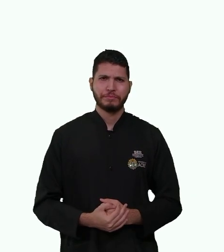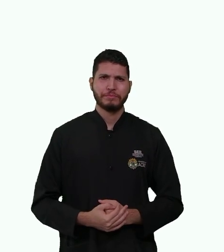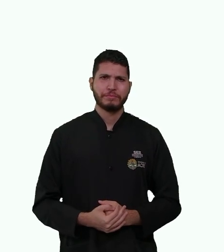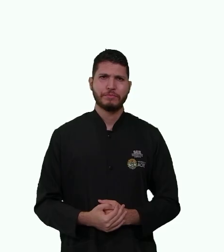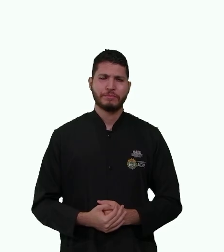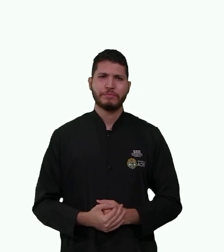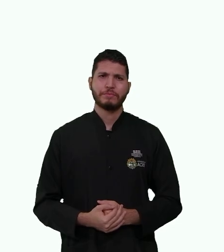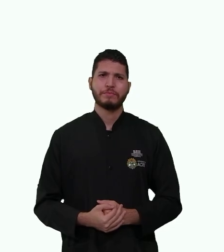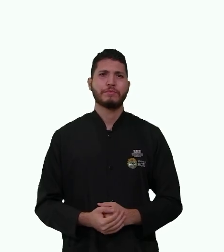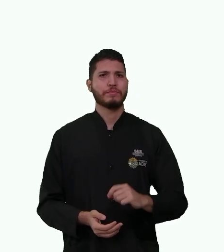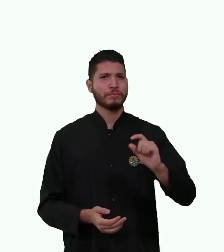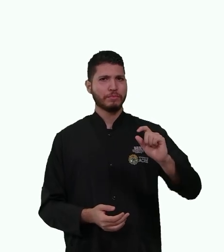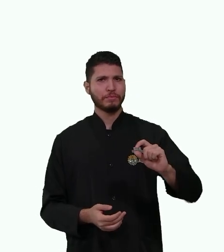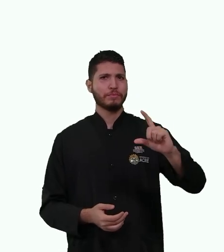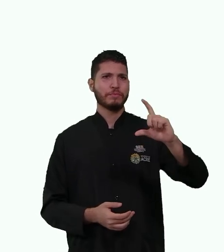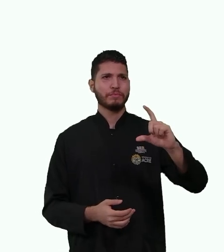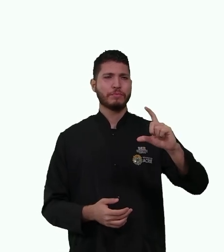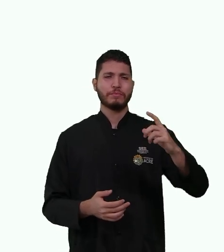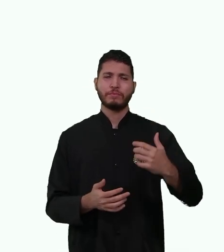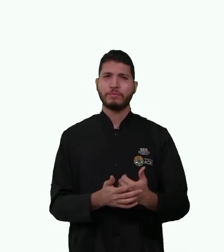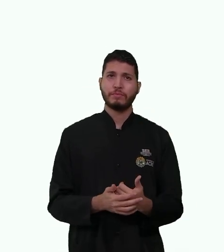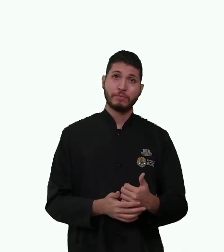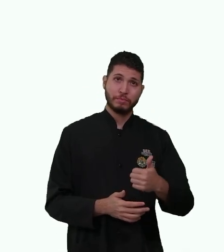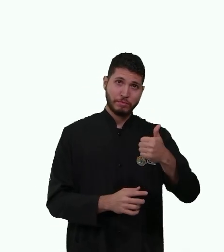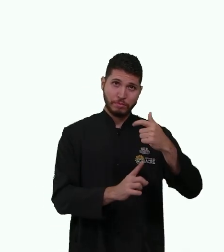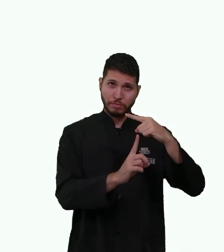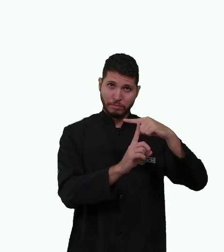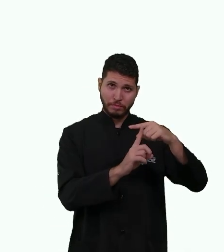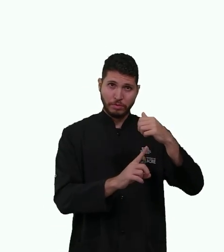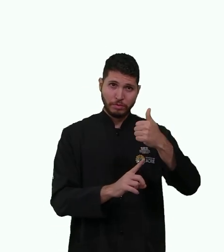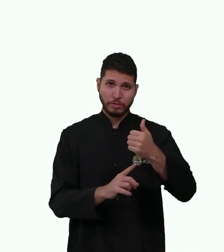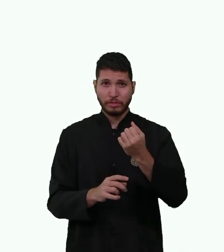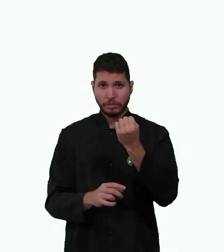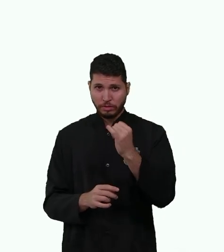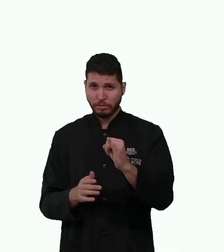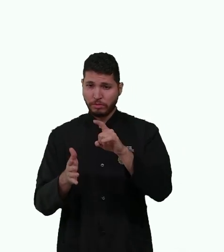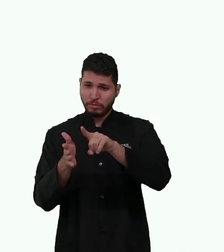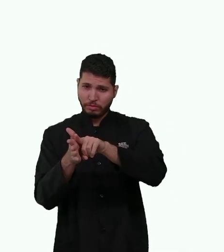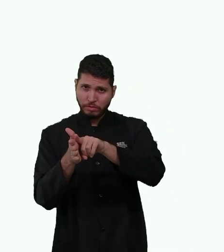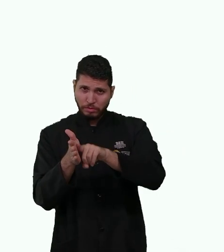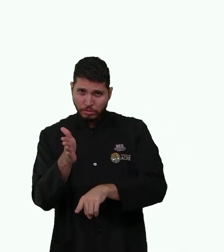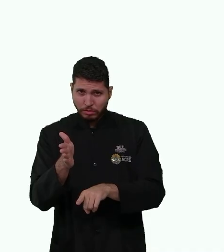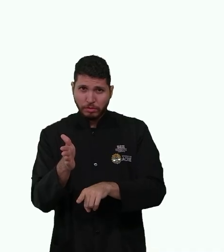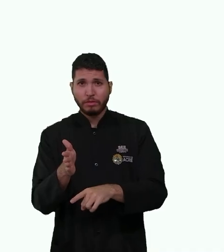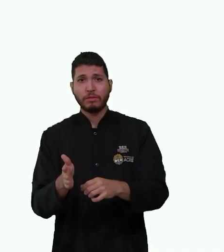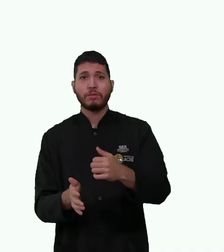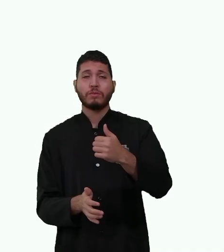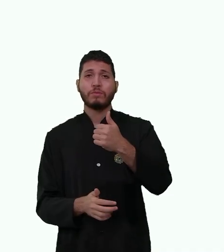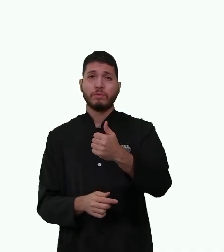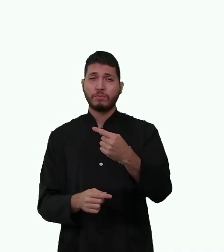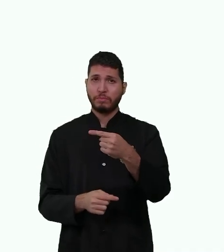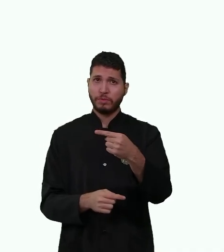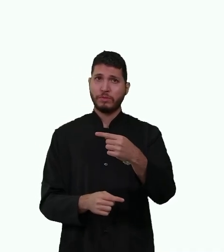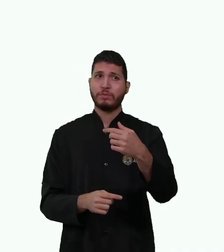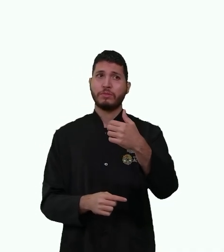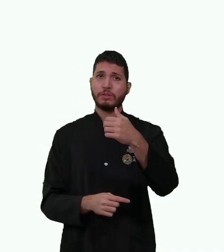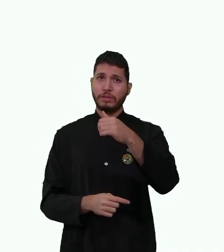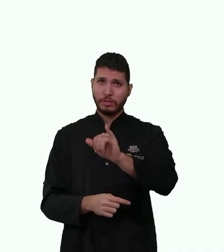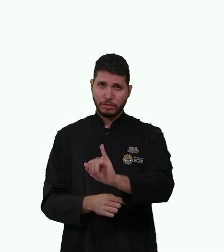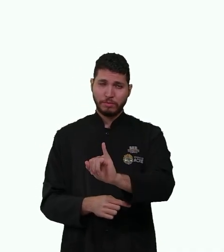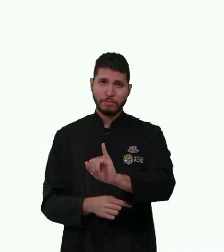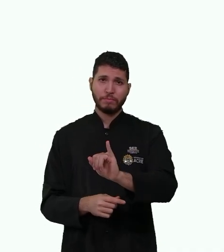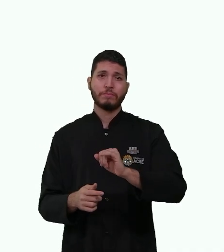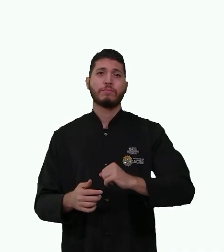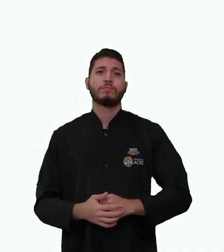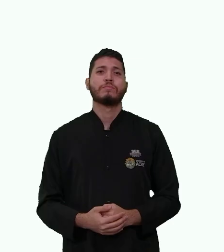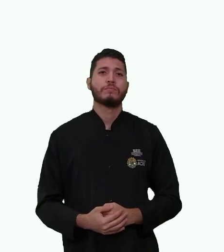valor maior. Então, eu vou calcular 1 mais i. E se eu tenho um desconto, eu vou calcular 1 menos i. Como que funciona? Então, o nosso